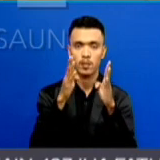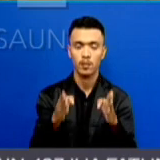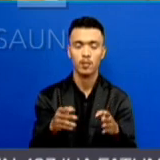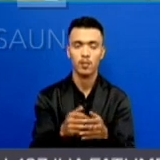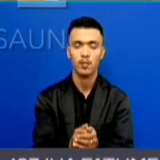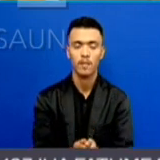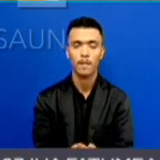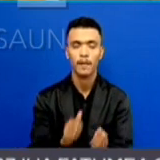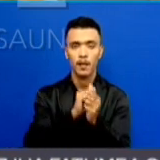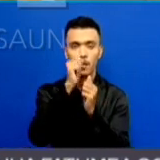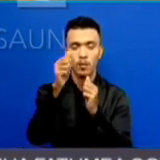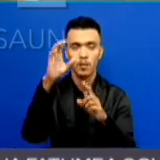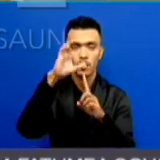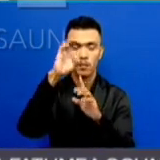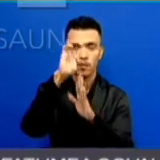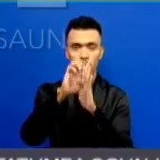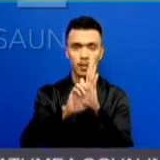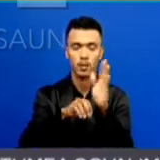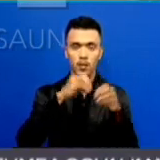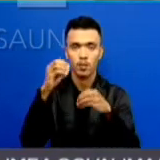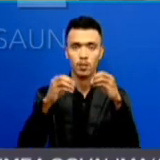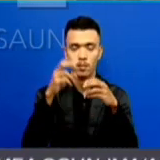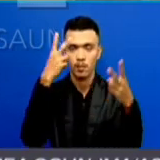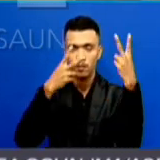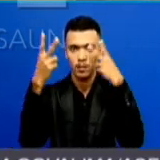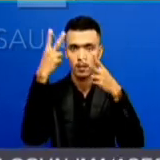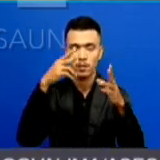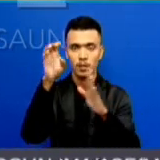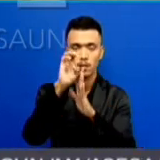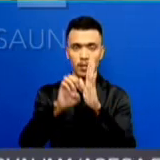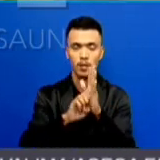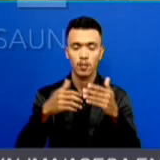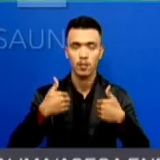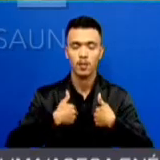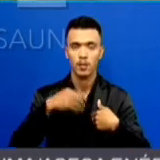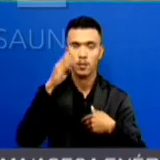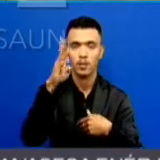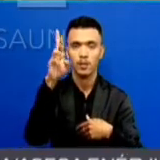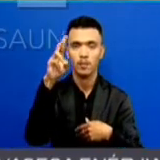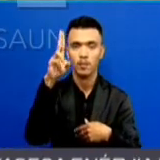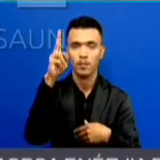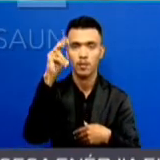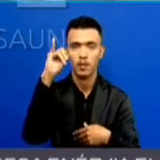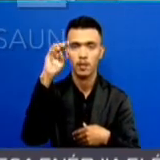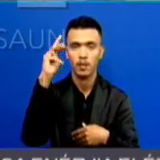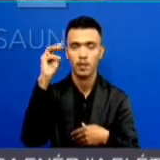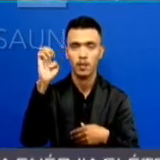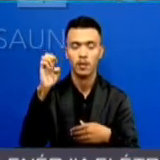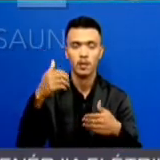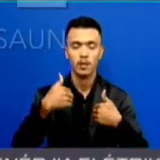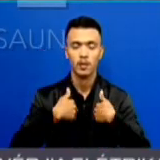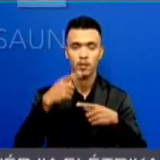Abel Guterres satoba chefe estado, quando ba visita estado ba Brunei iha fulang tu irmai. Manuel Guzmão, Domingos de